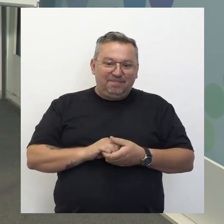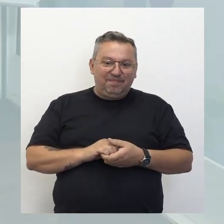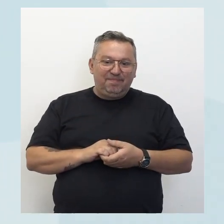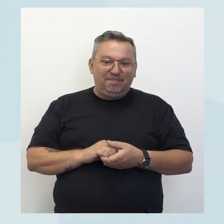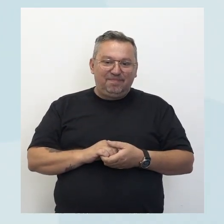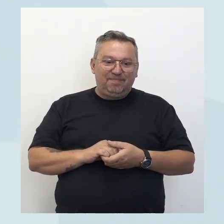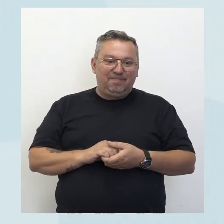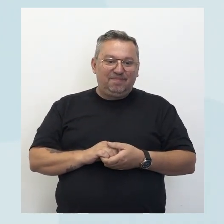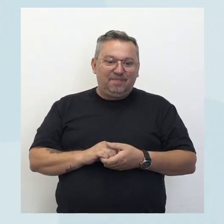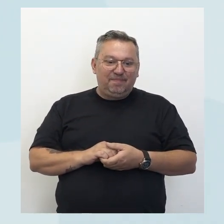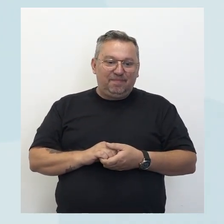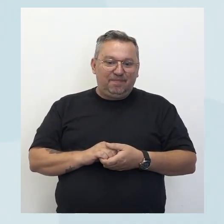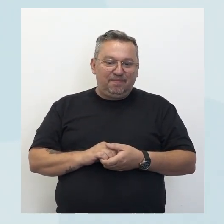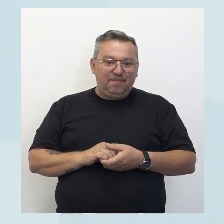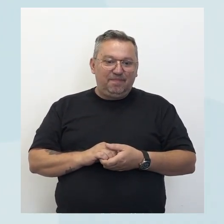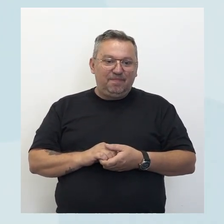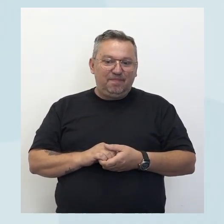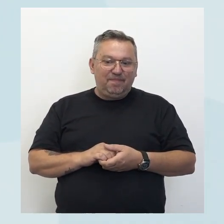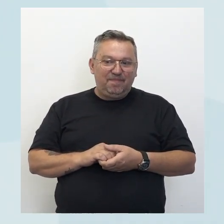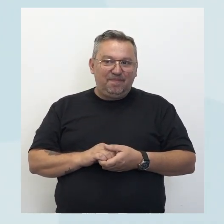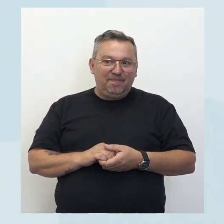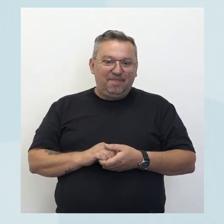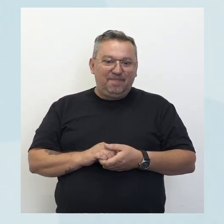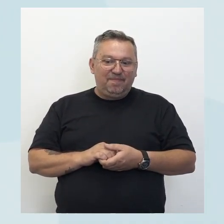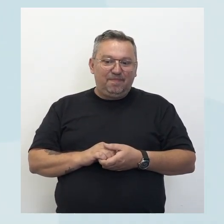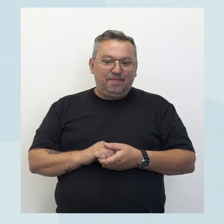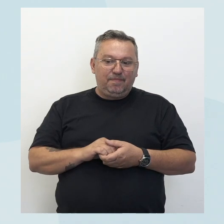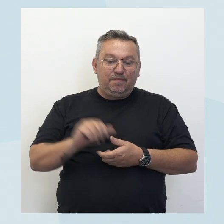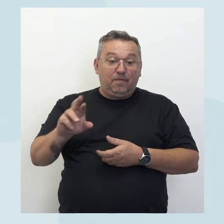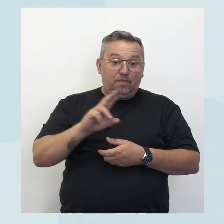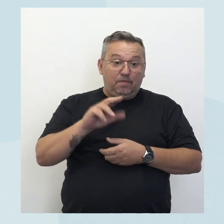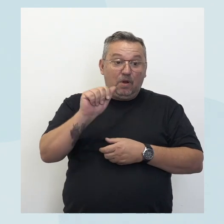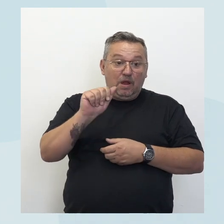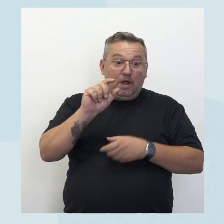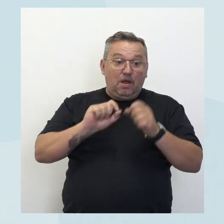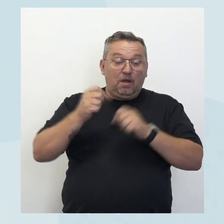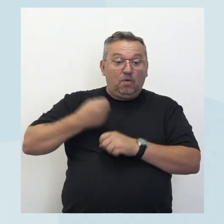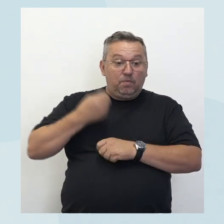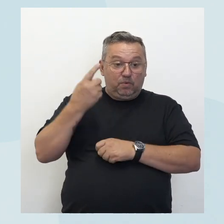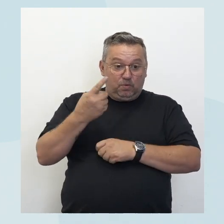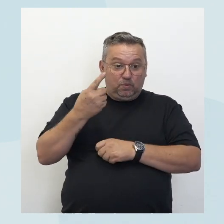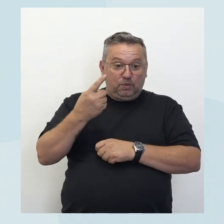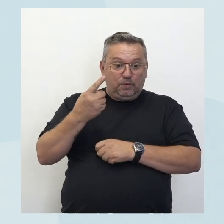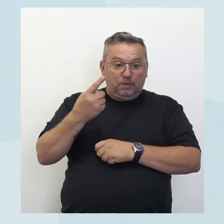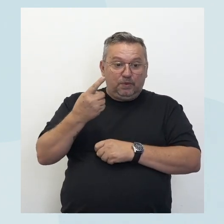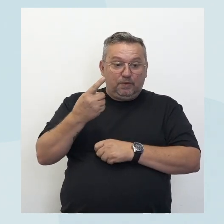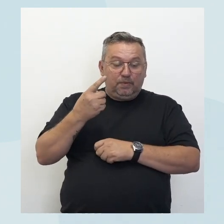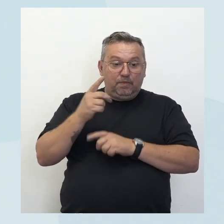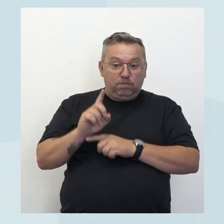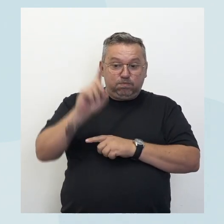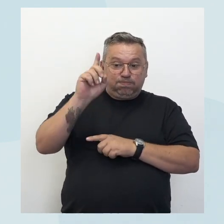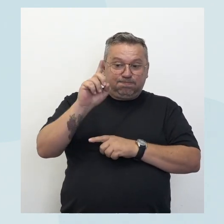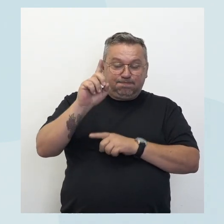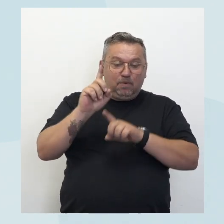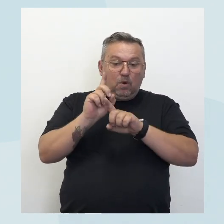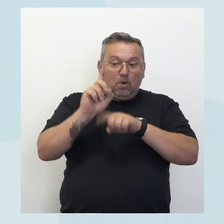pode deixar um pouquinho na tela, só para a pessoa Isso. printar que eles estão pedindo aqui. Então, a resposta do item A vai ser o número 1, que é o que tem a maior extensão